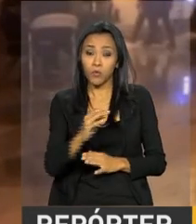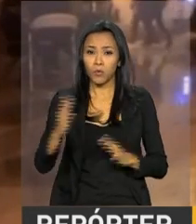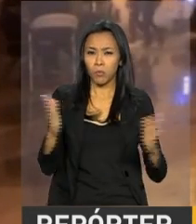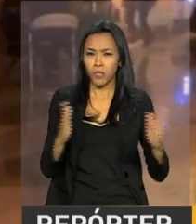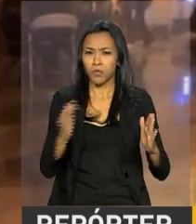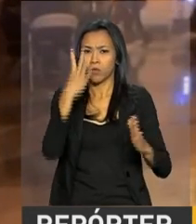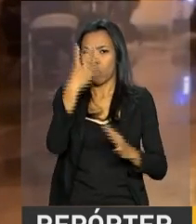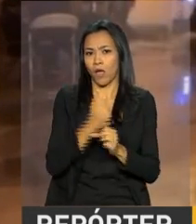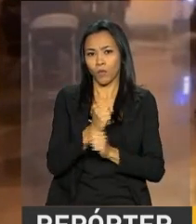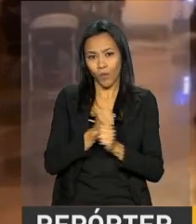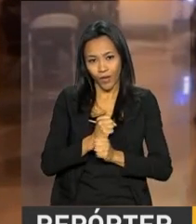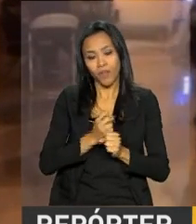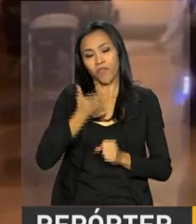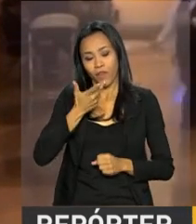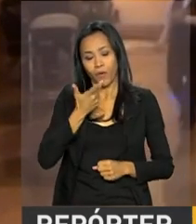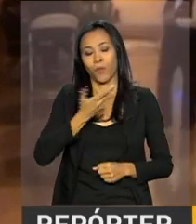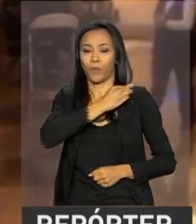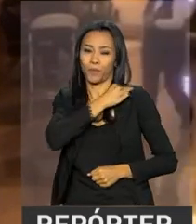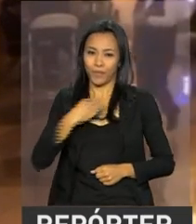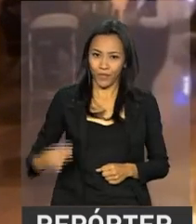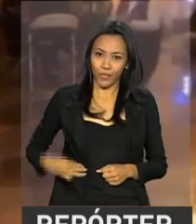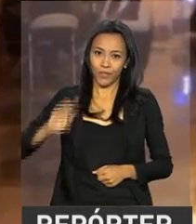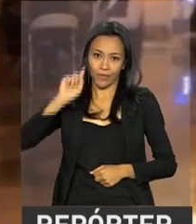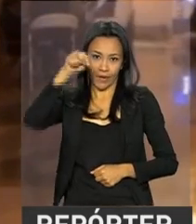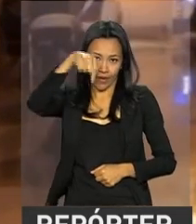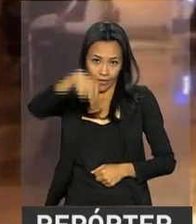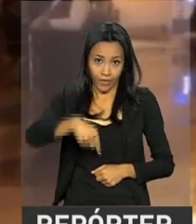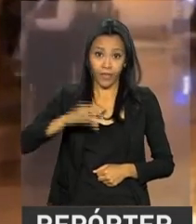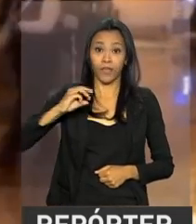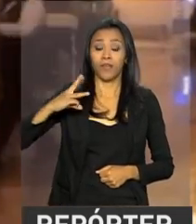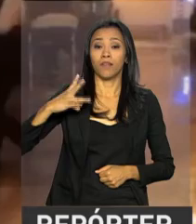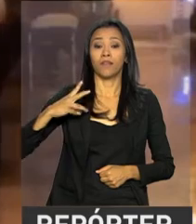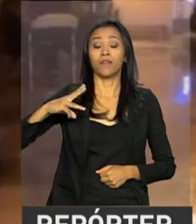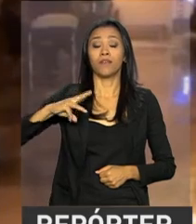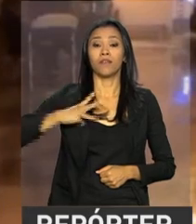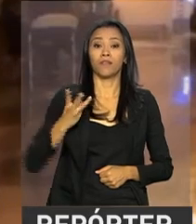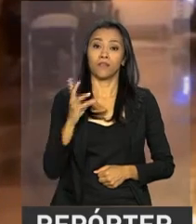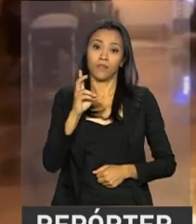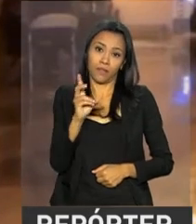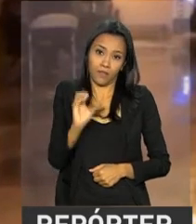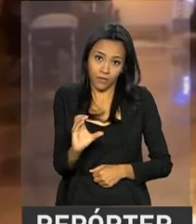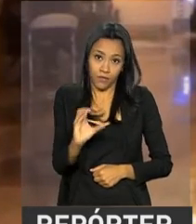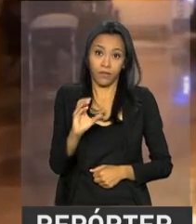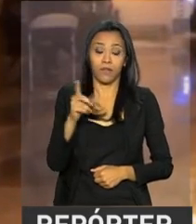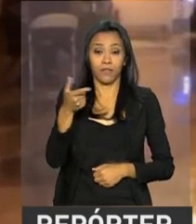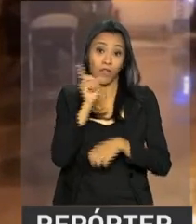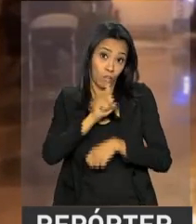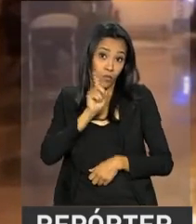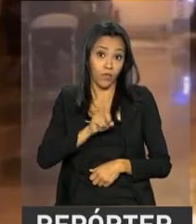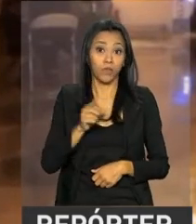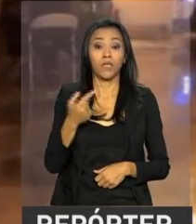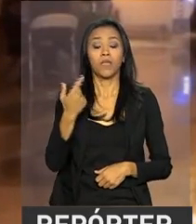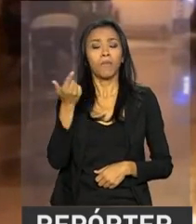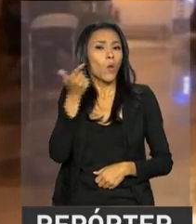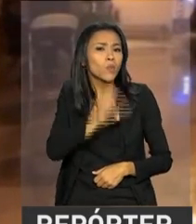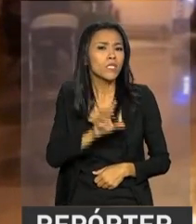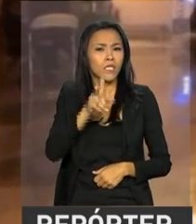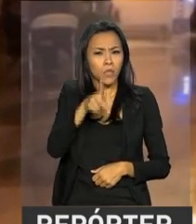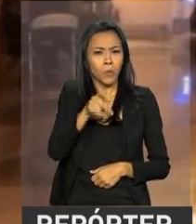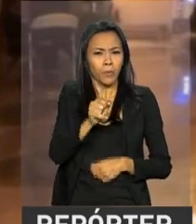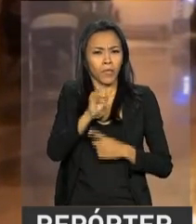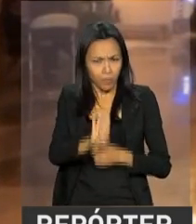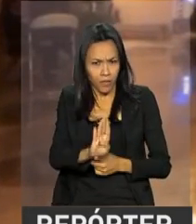da fazenda henrique meirelles aqui em washington de acordo com o ministro para que o pib alcance esse patamar é